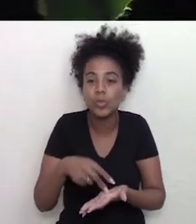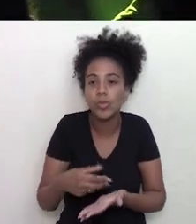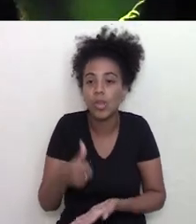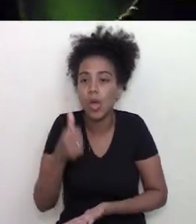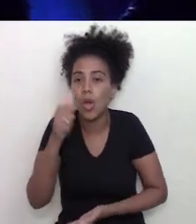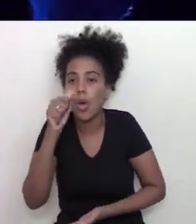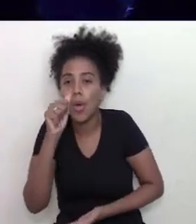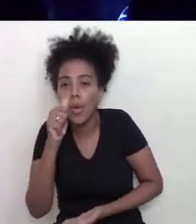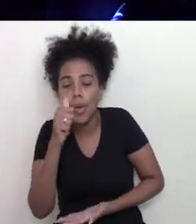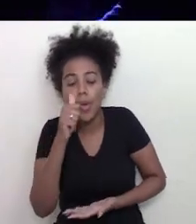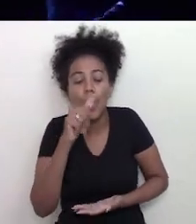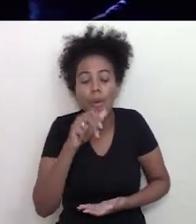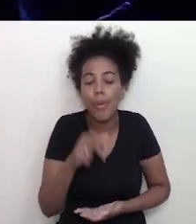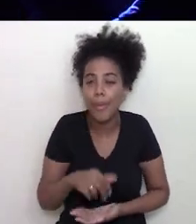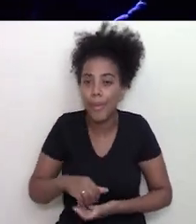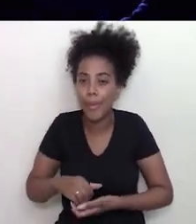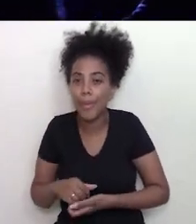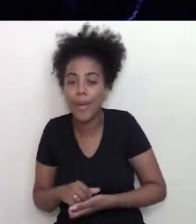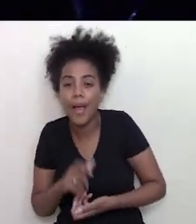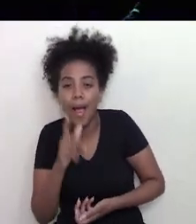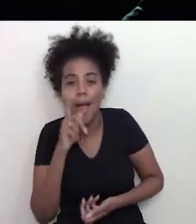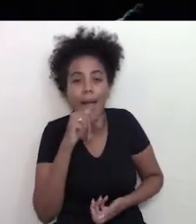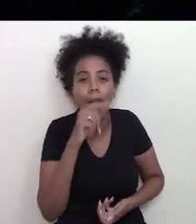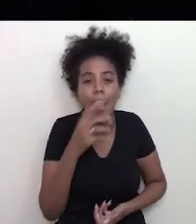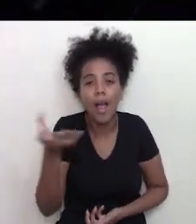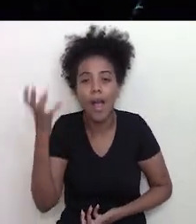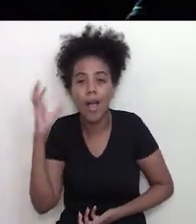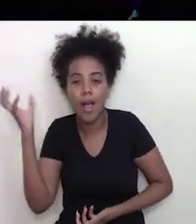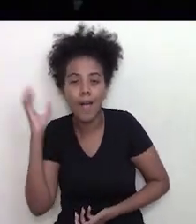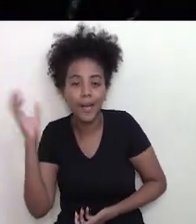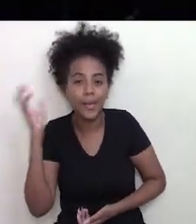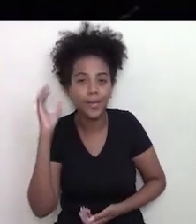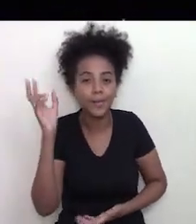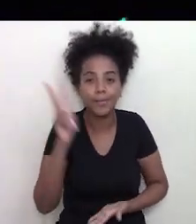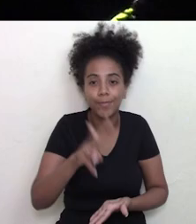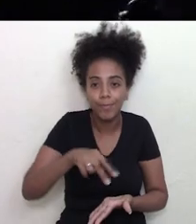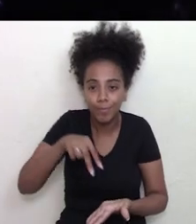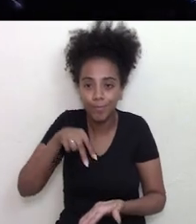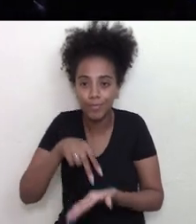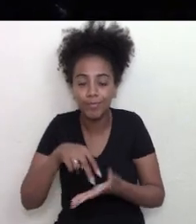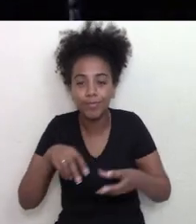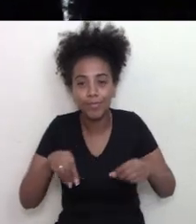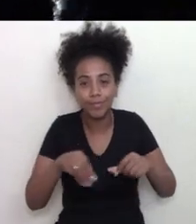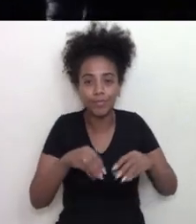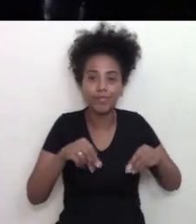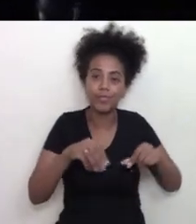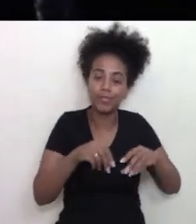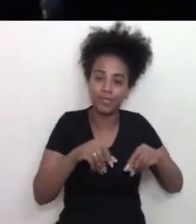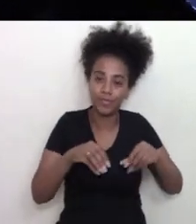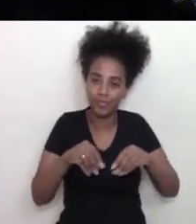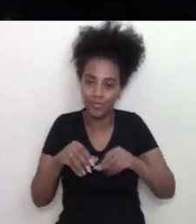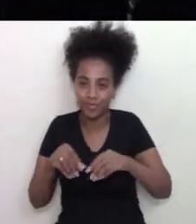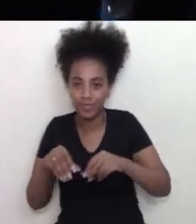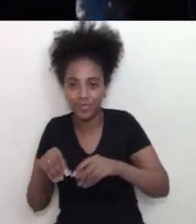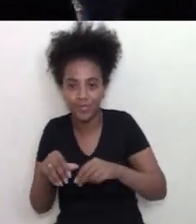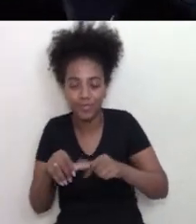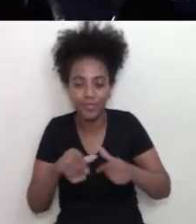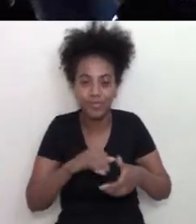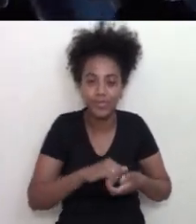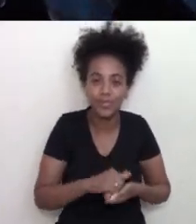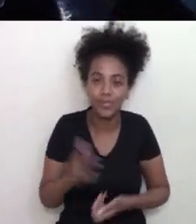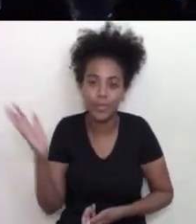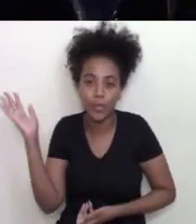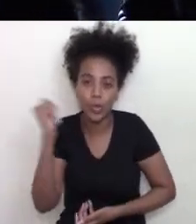peleguinha, água de coco. Cervejinha, pé na areia, água de coco, beira do mar.